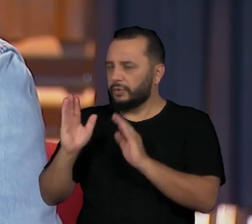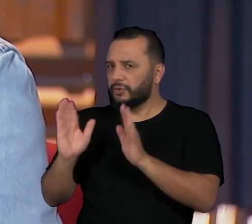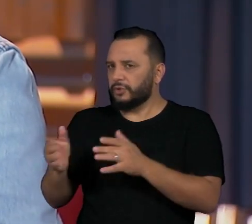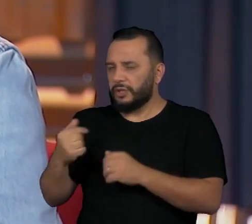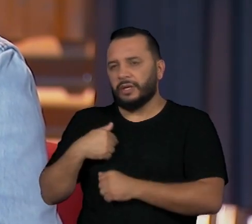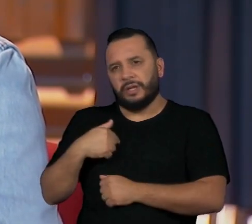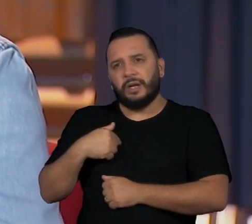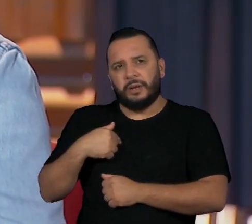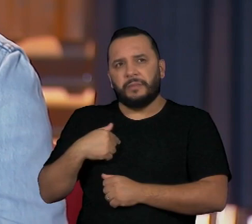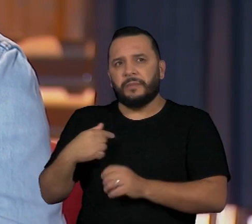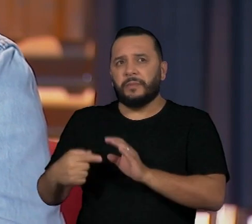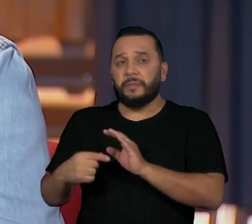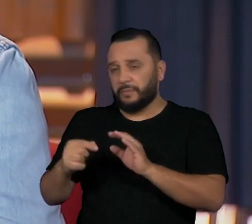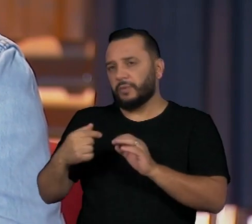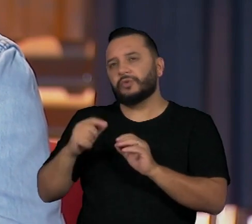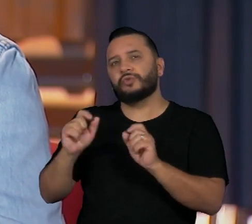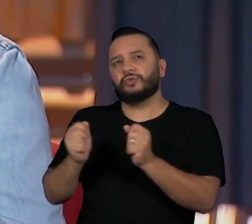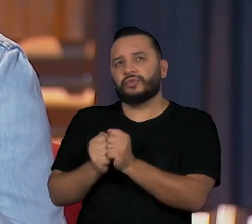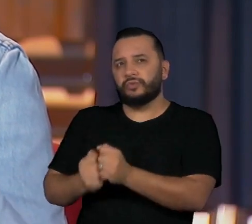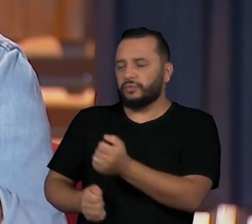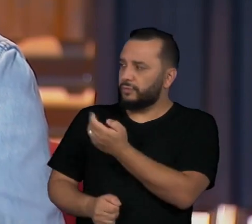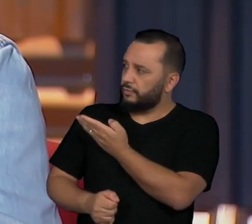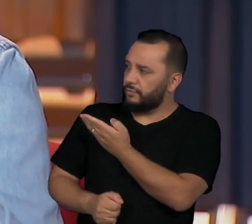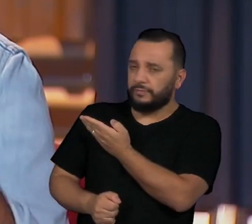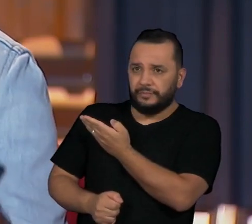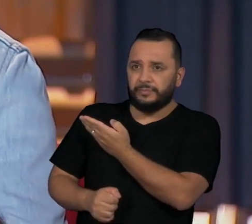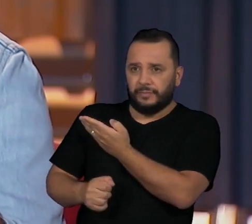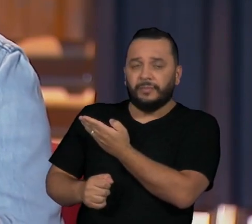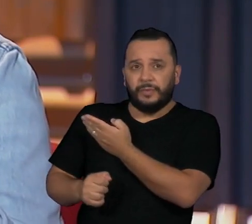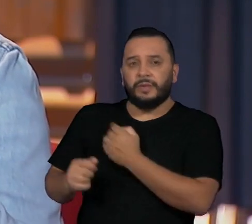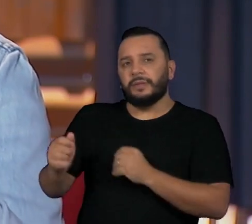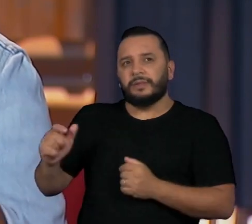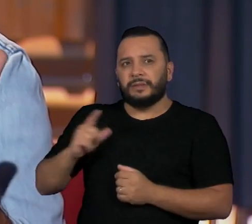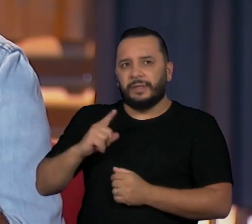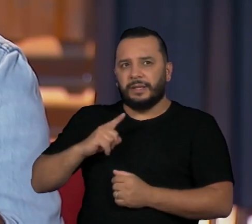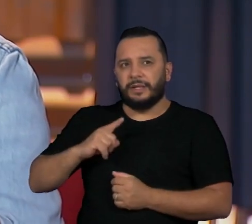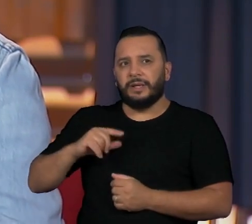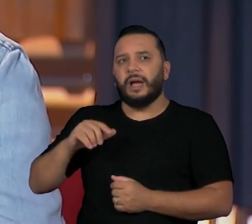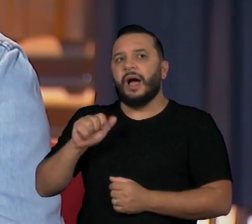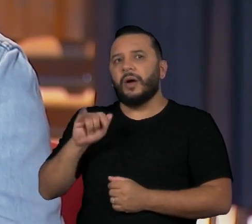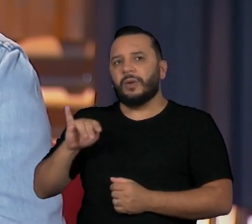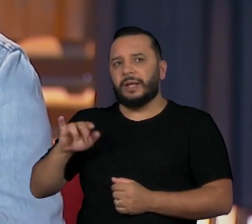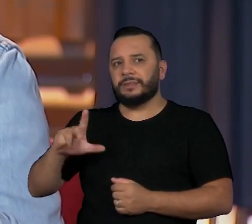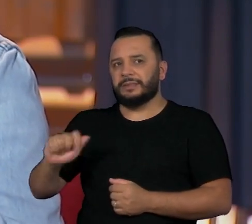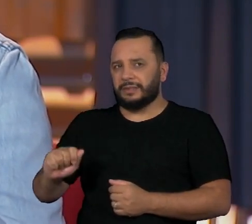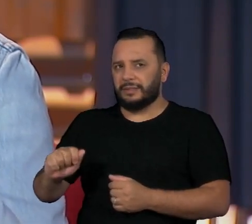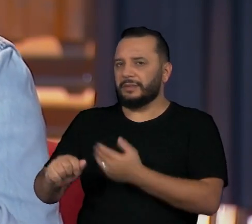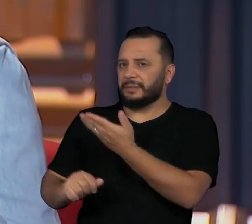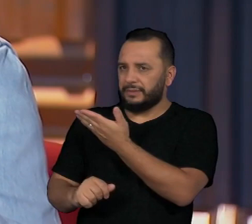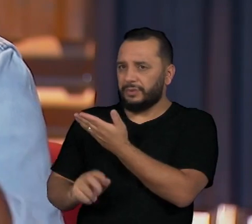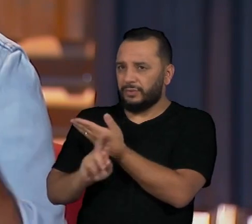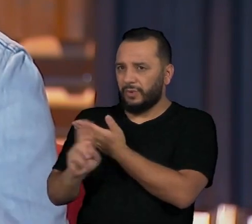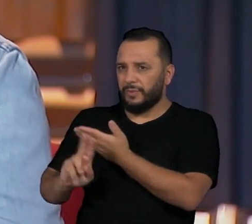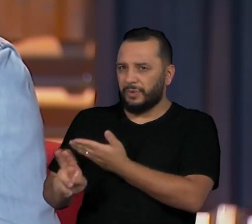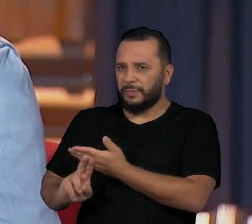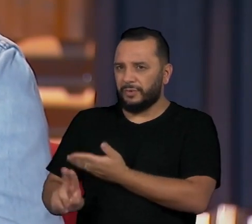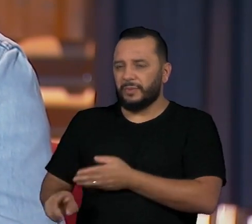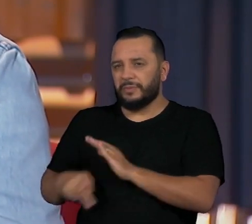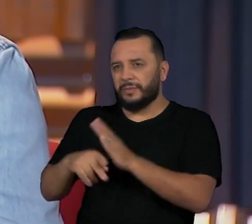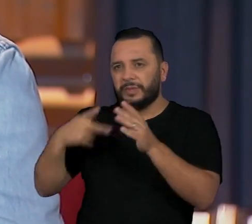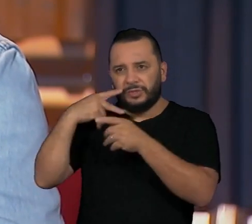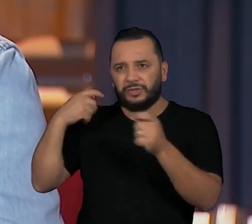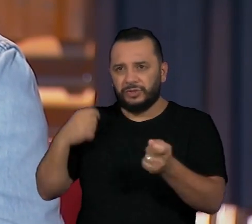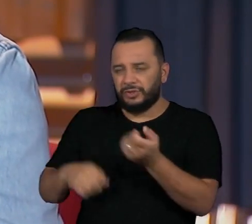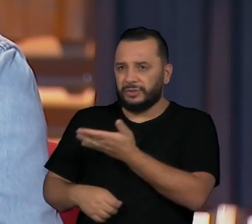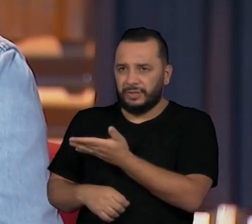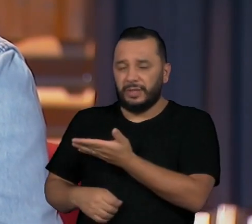UFRN, mostrando que a ayahuasca, o chá do santo daime, o vegetal, vários nomes, vários nomes indígenas ou não,